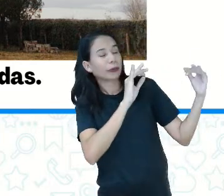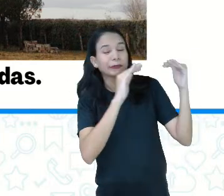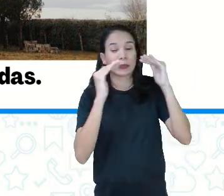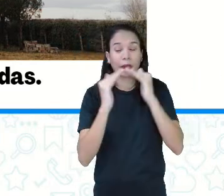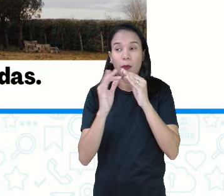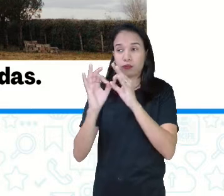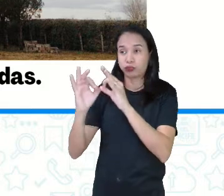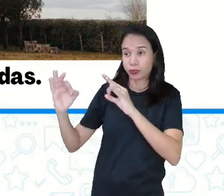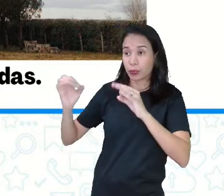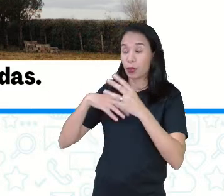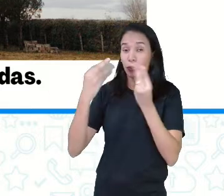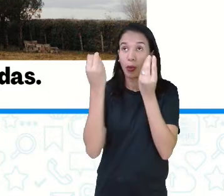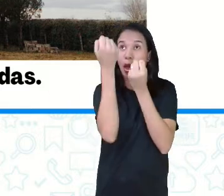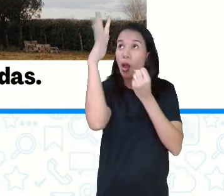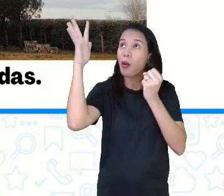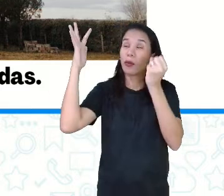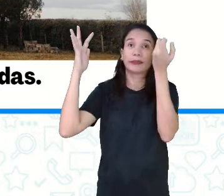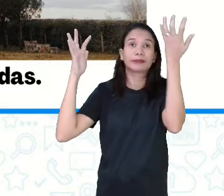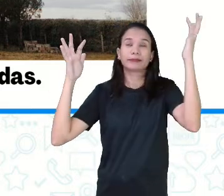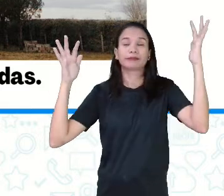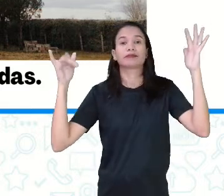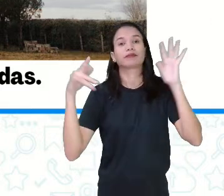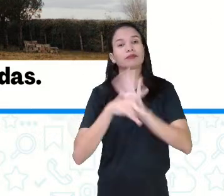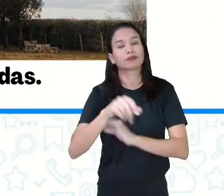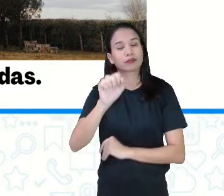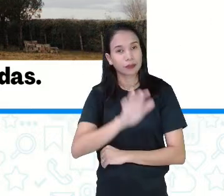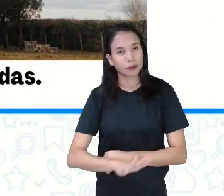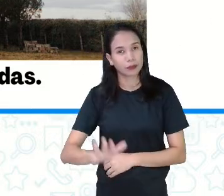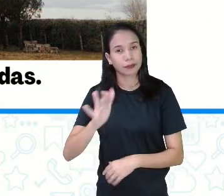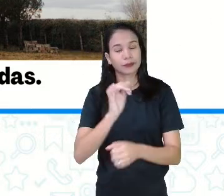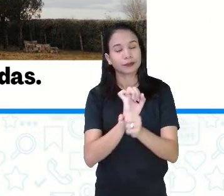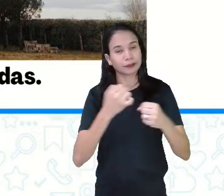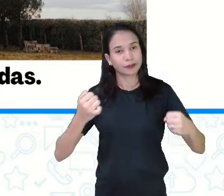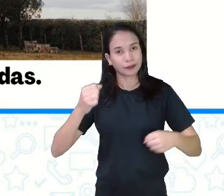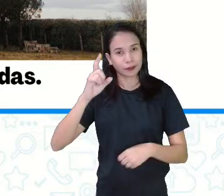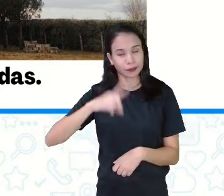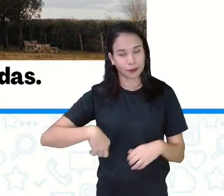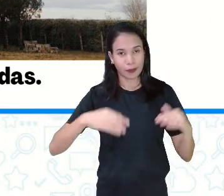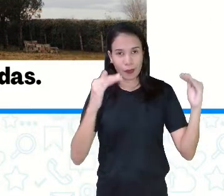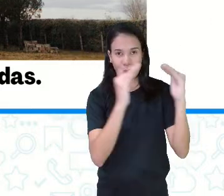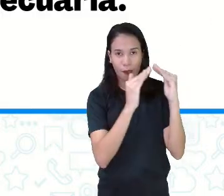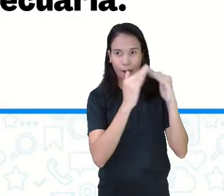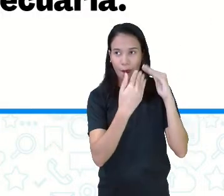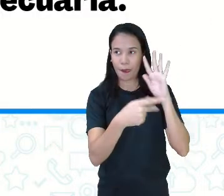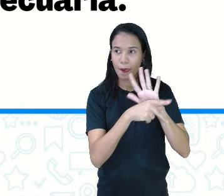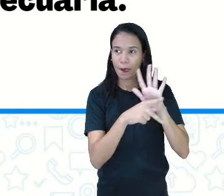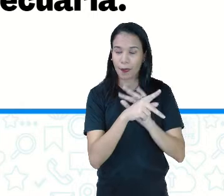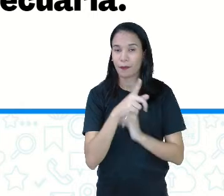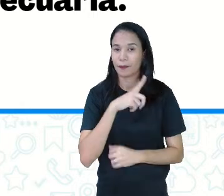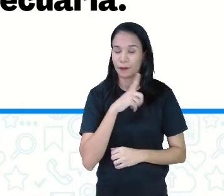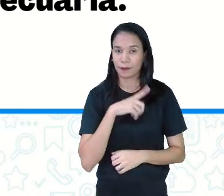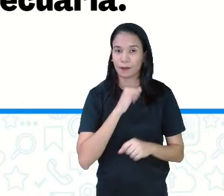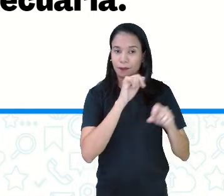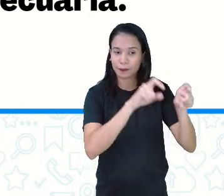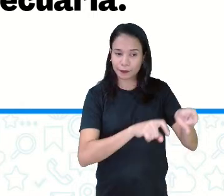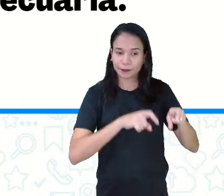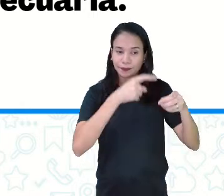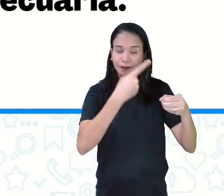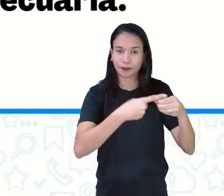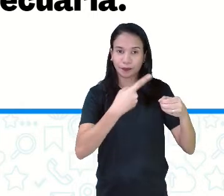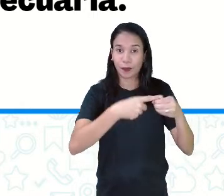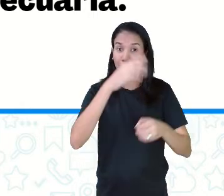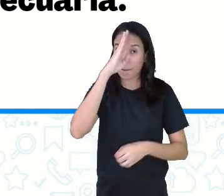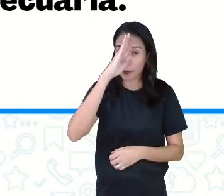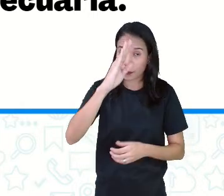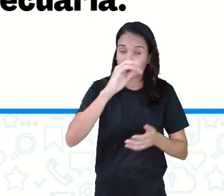de árvores, um espaço enorme, né? Então, isso é uma moradia típica da zona rural.